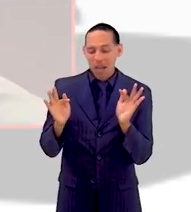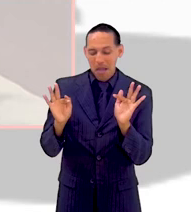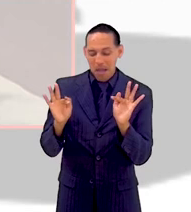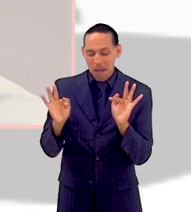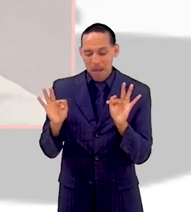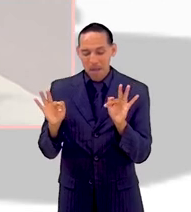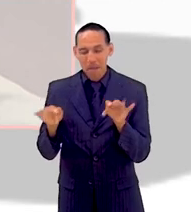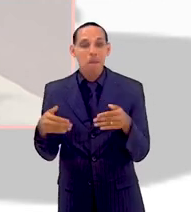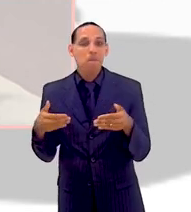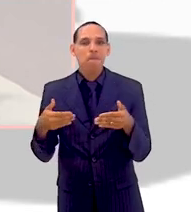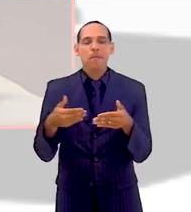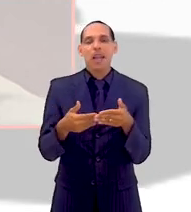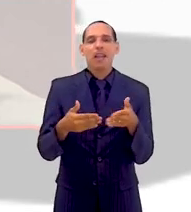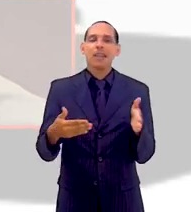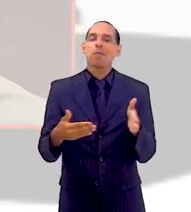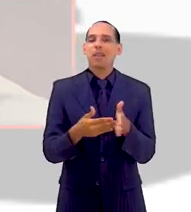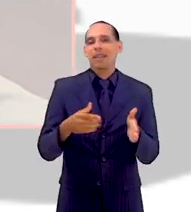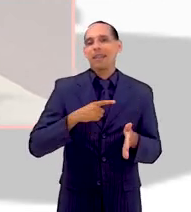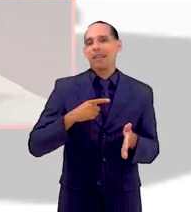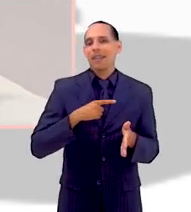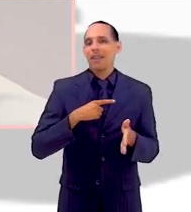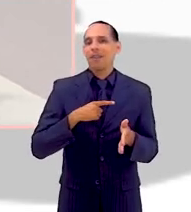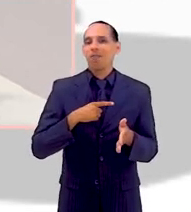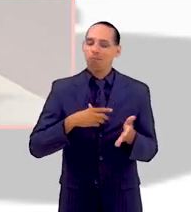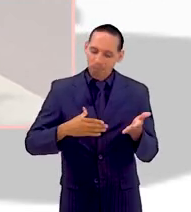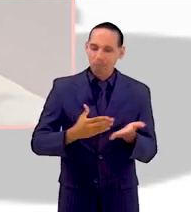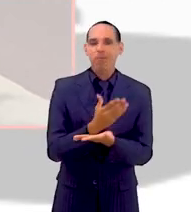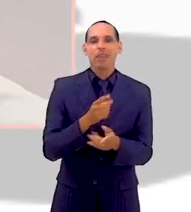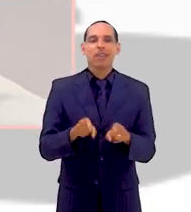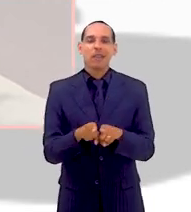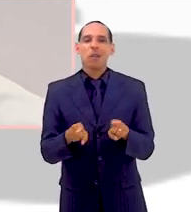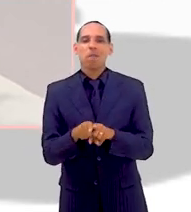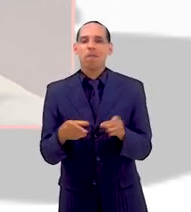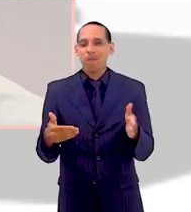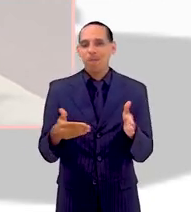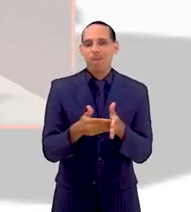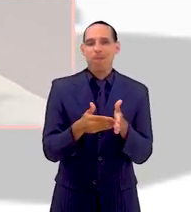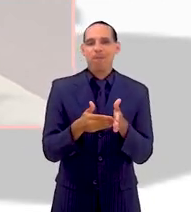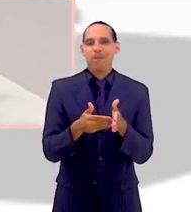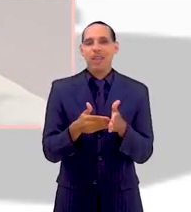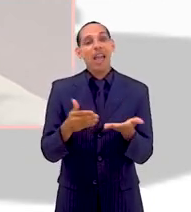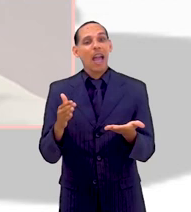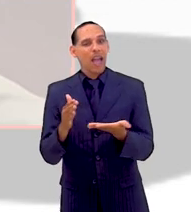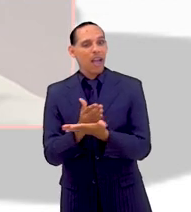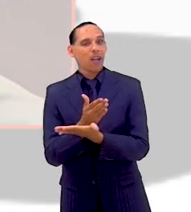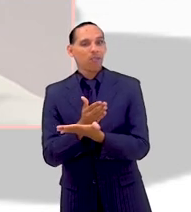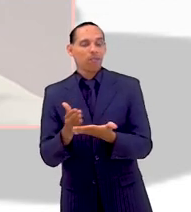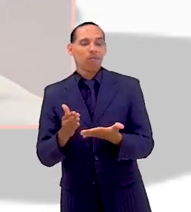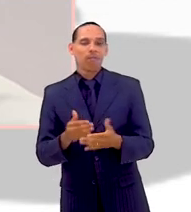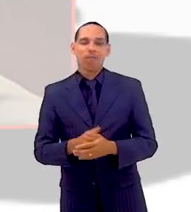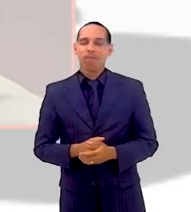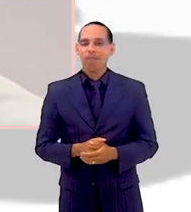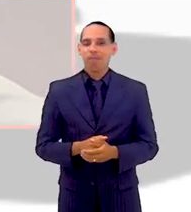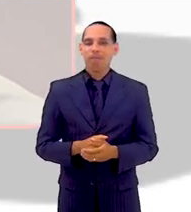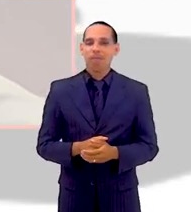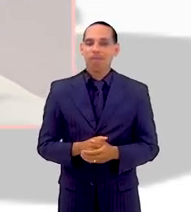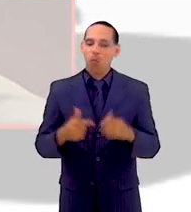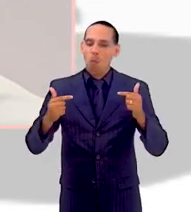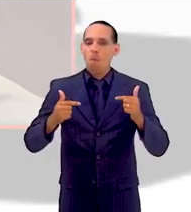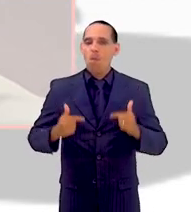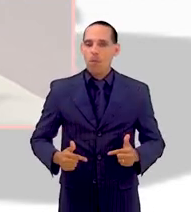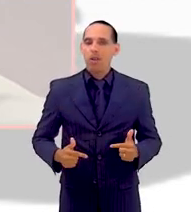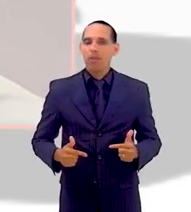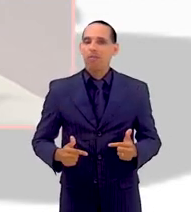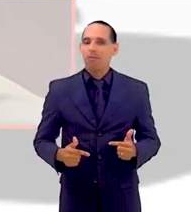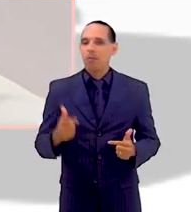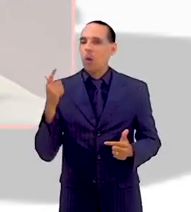anterior, isso foi limitado, foi ratificada essa limitação e houve algumas isenções